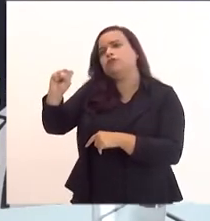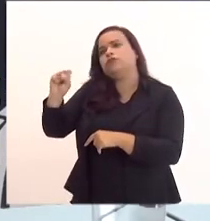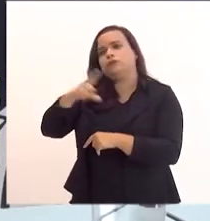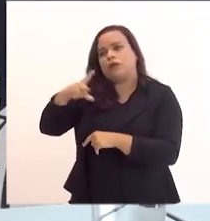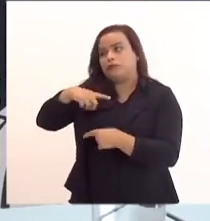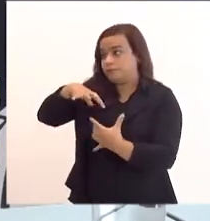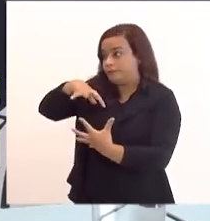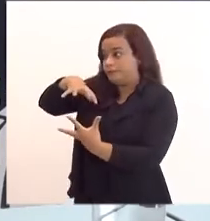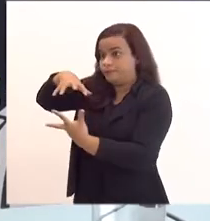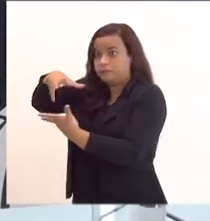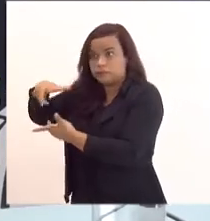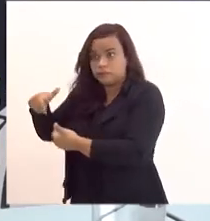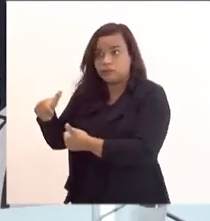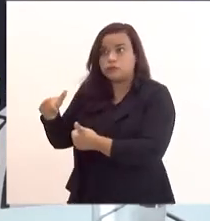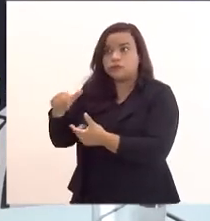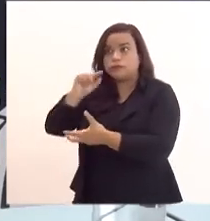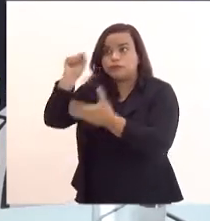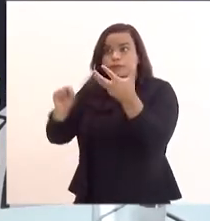de cannabis